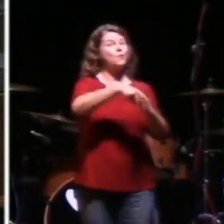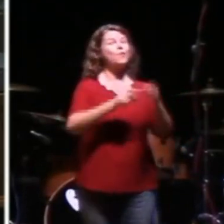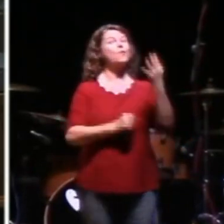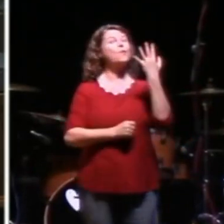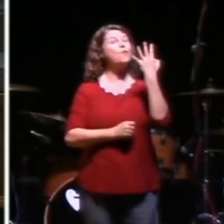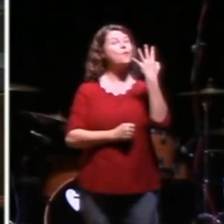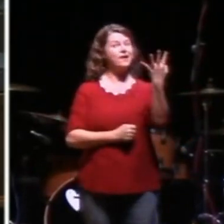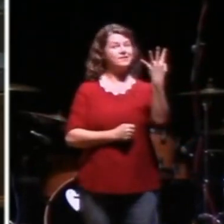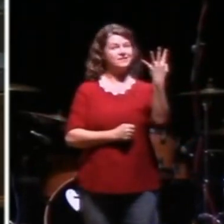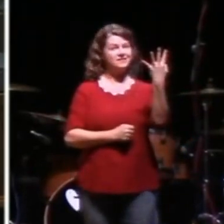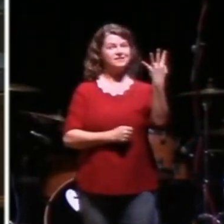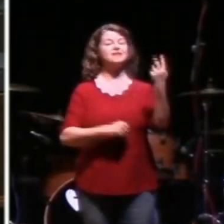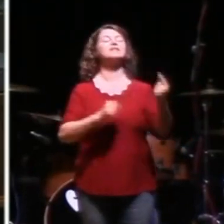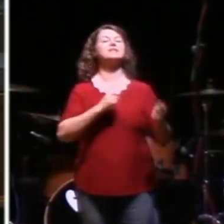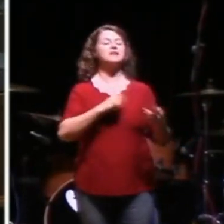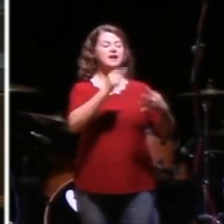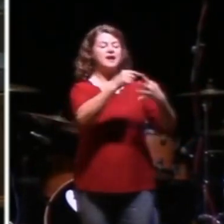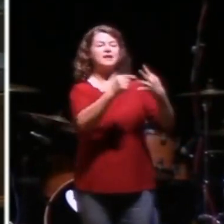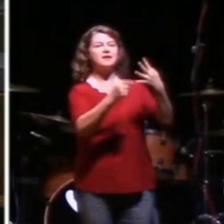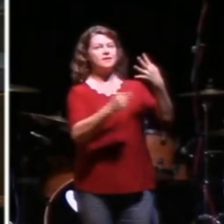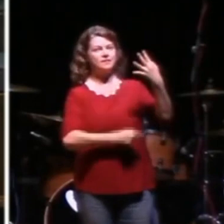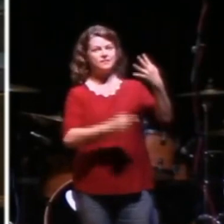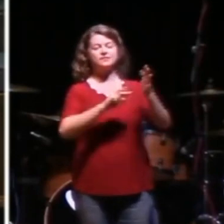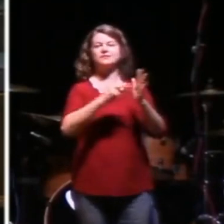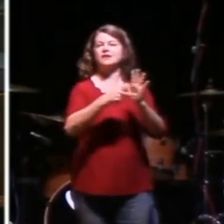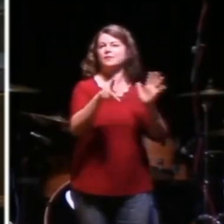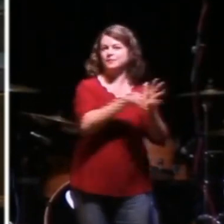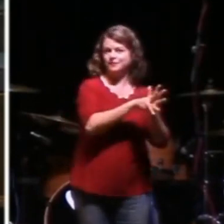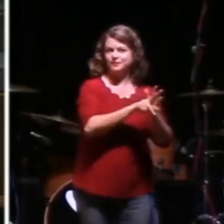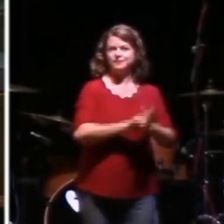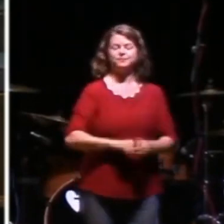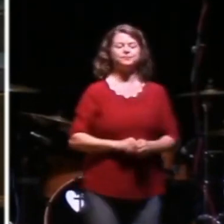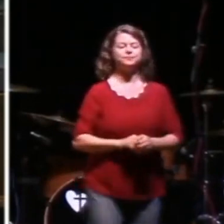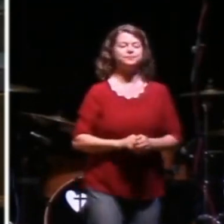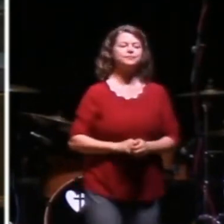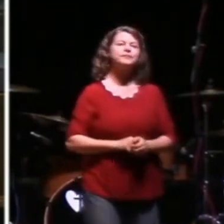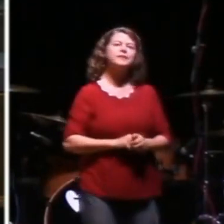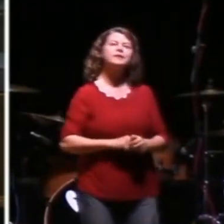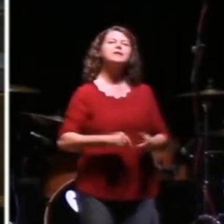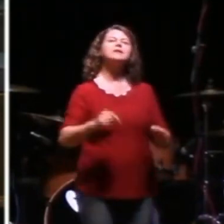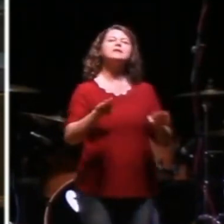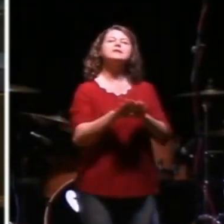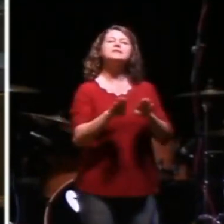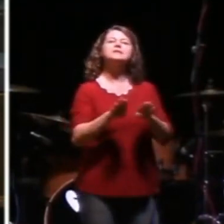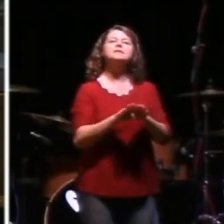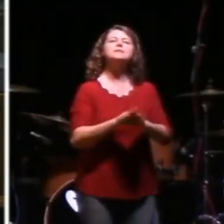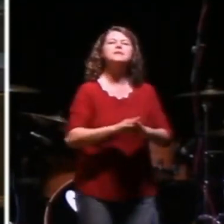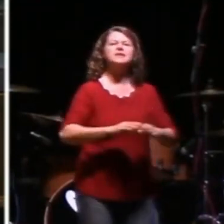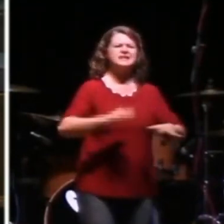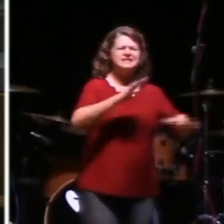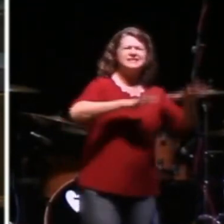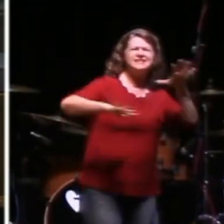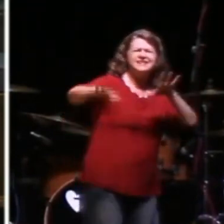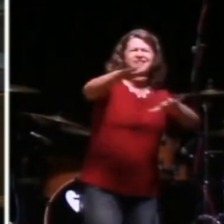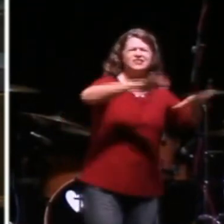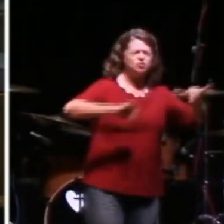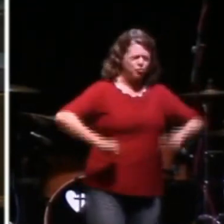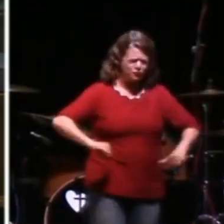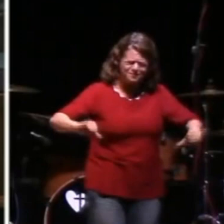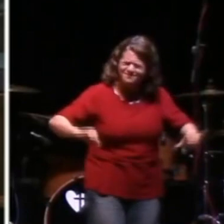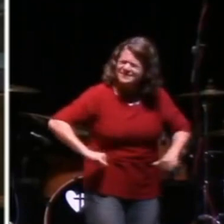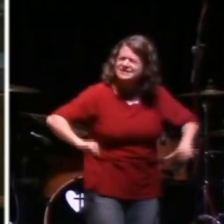os sete selos fala sobre um tempo em que a igreja vai passar pela grande tribulação do primeiro